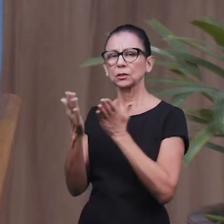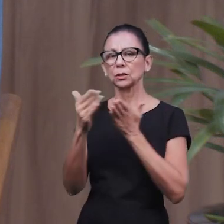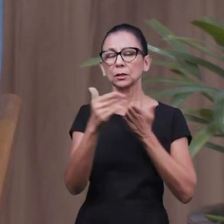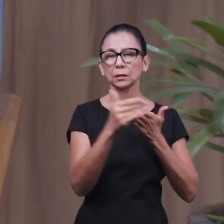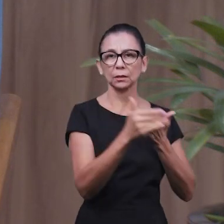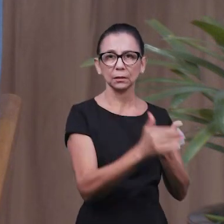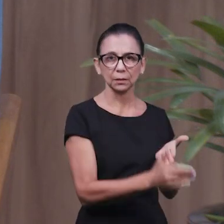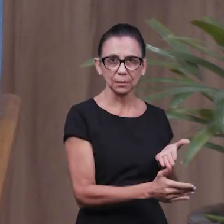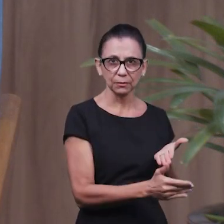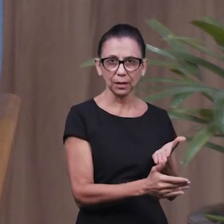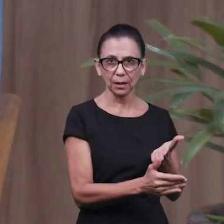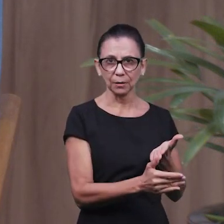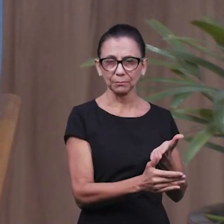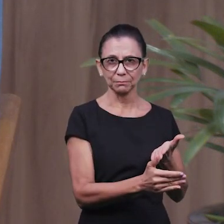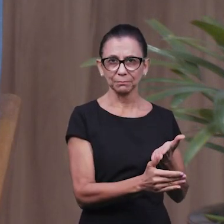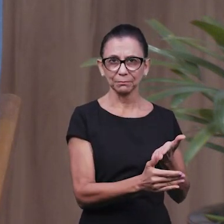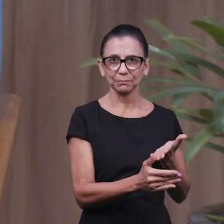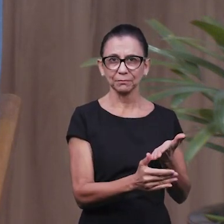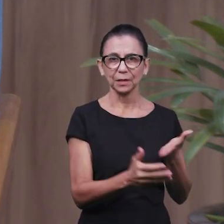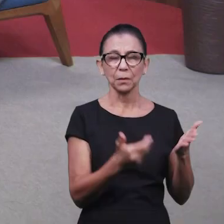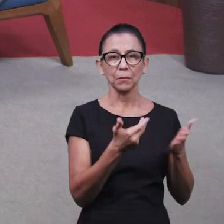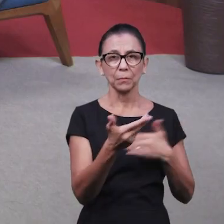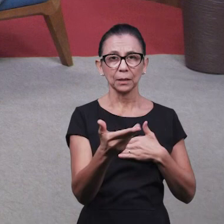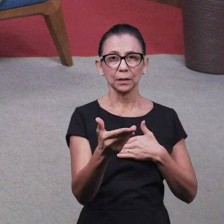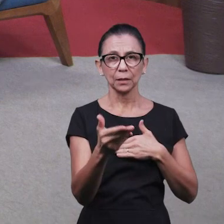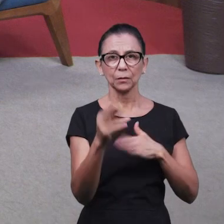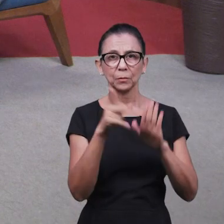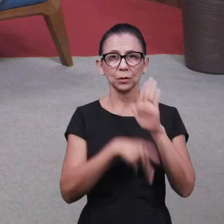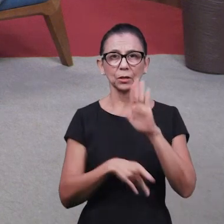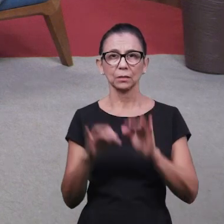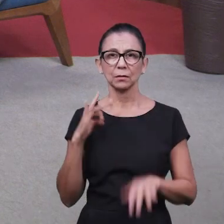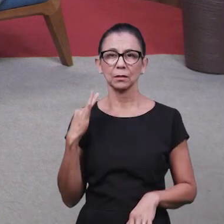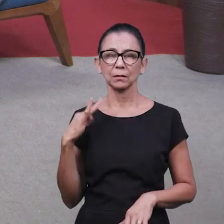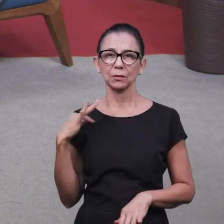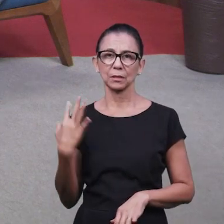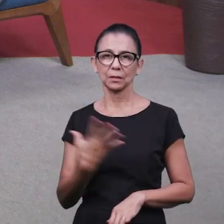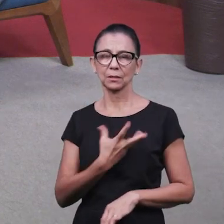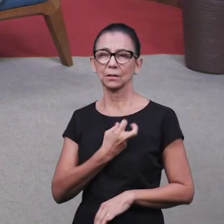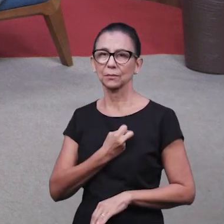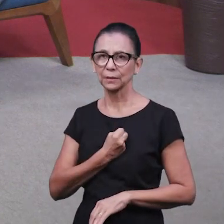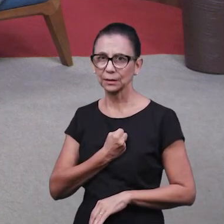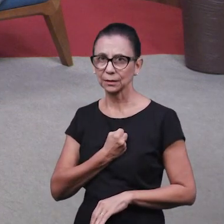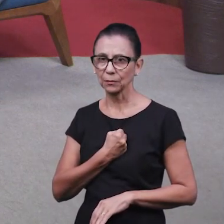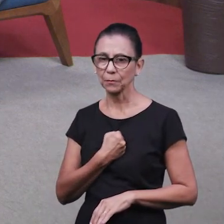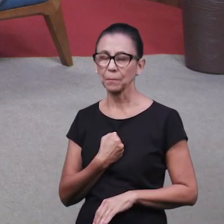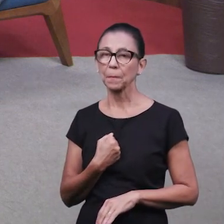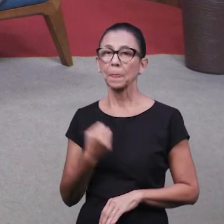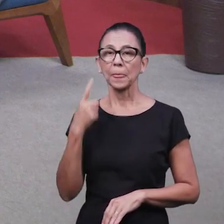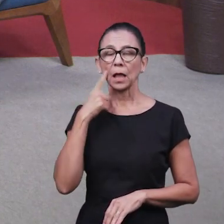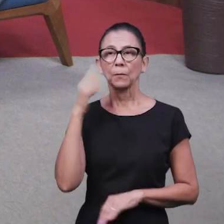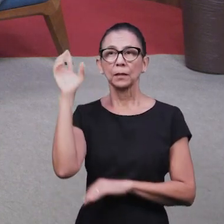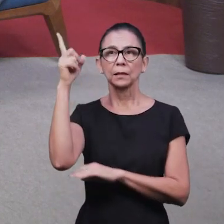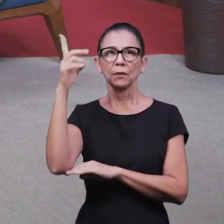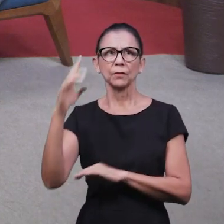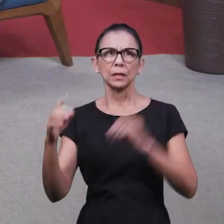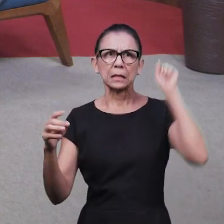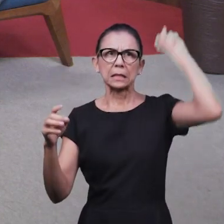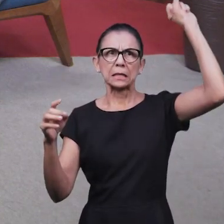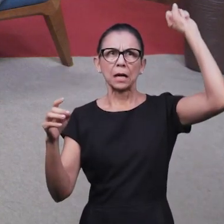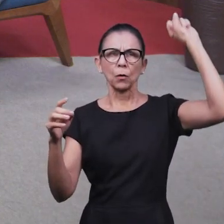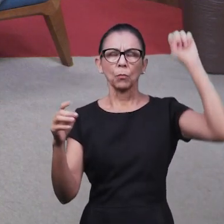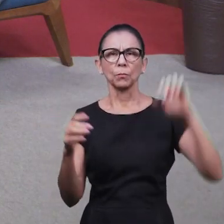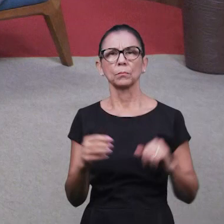propósito da salvação de Deus para ele. Baseados nas oposições vividas e vencidas por Davi contra